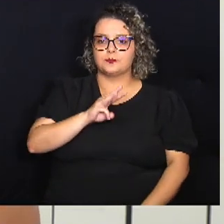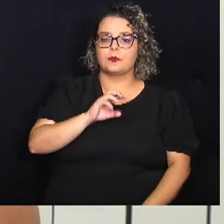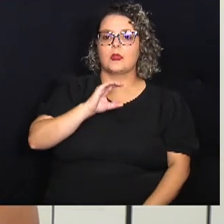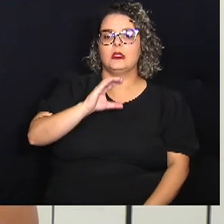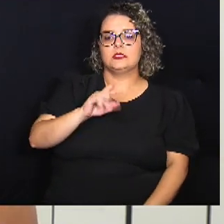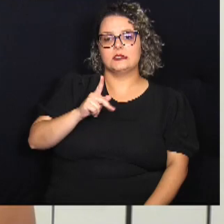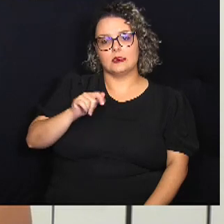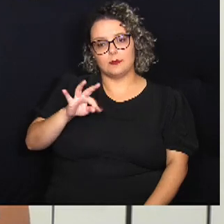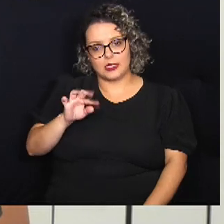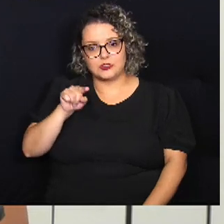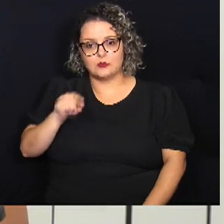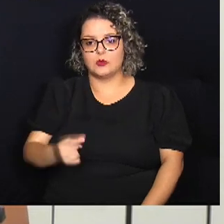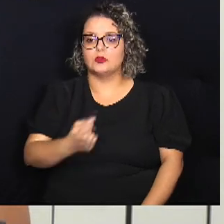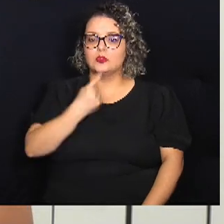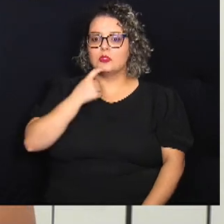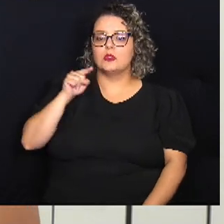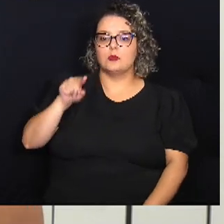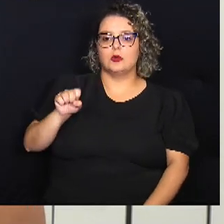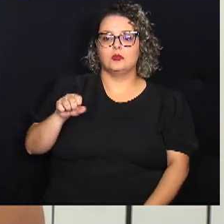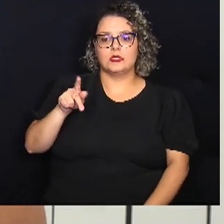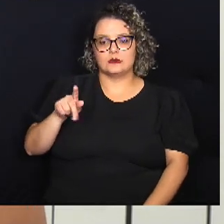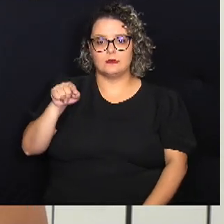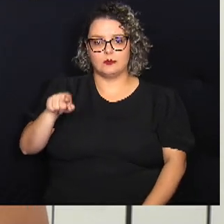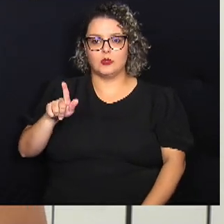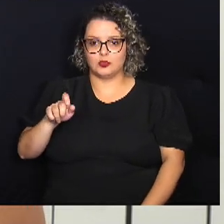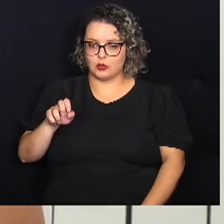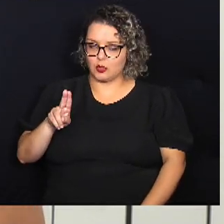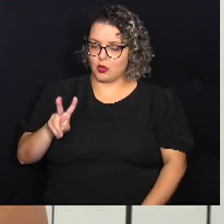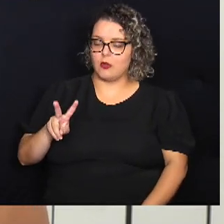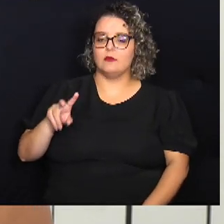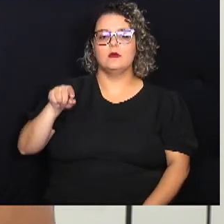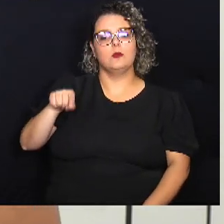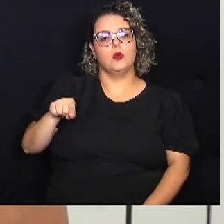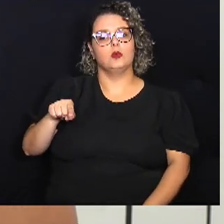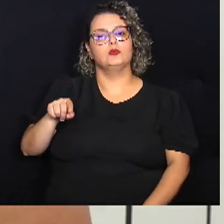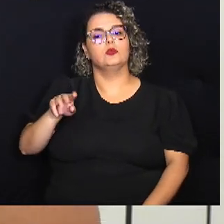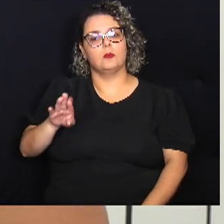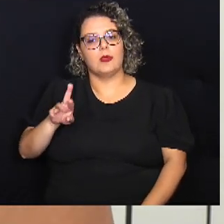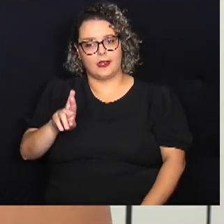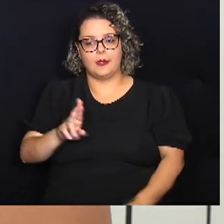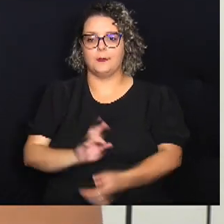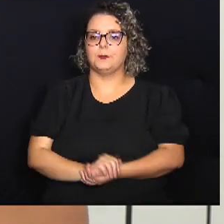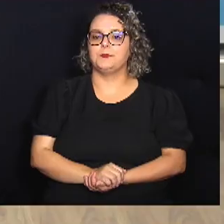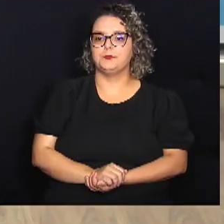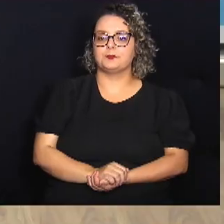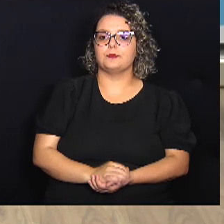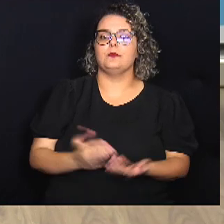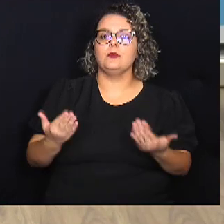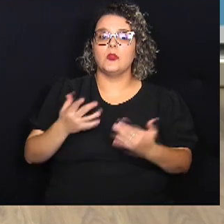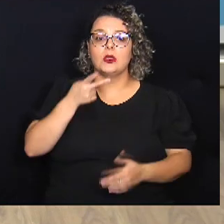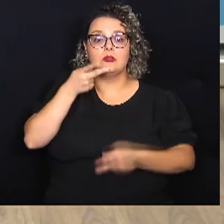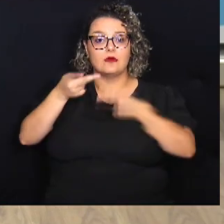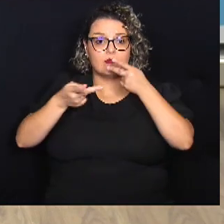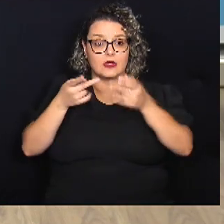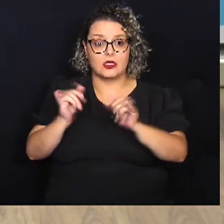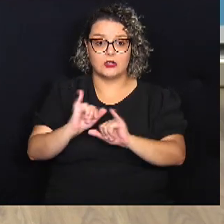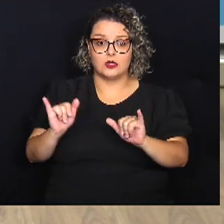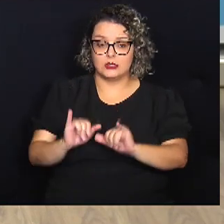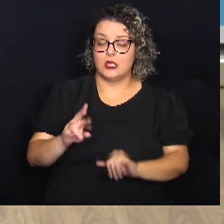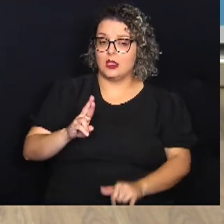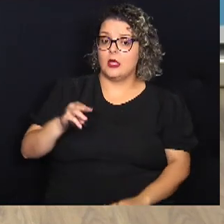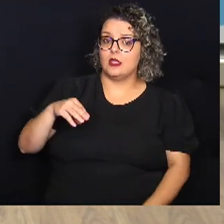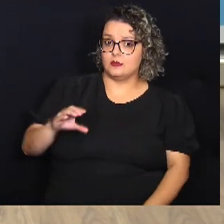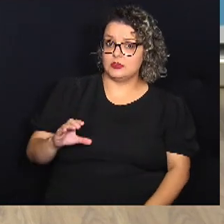cepat.campinas.sp.gov.br. Agora a gente vai falar das notícias da metrópole e